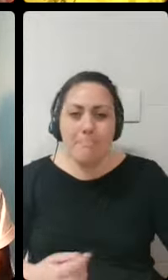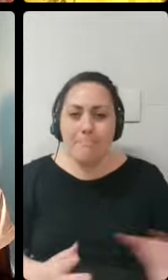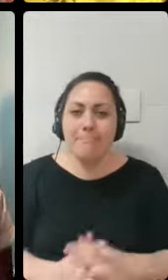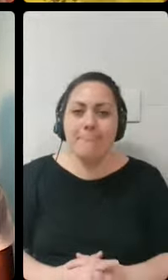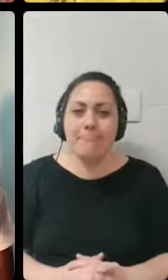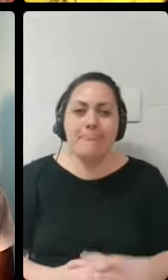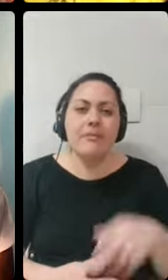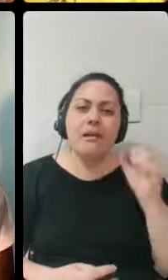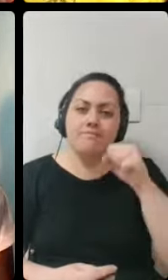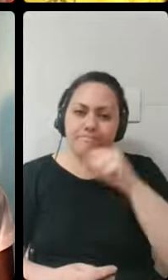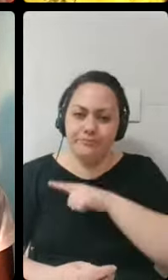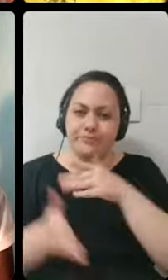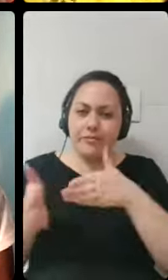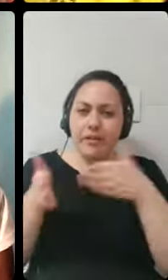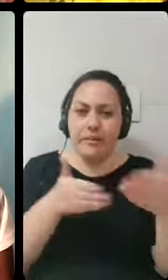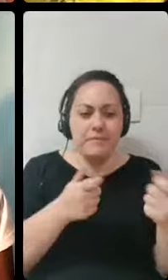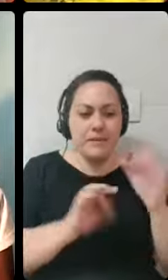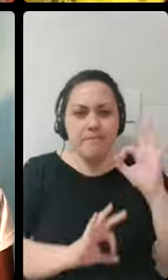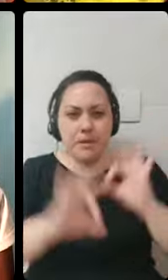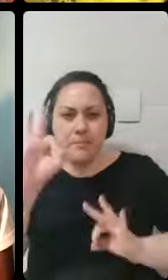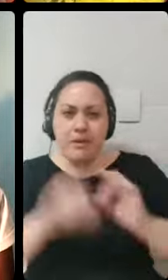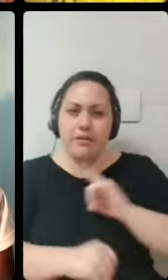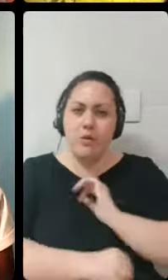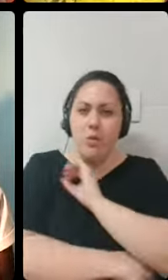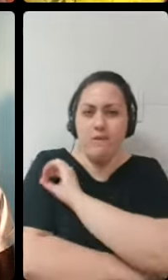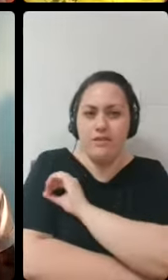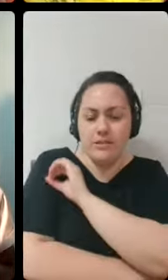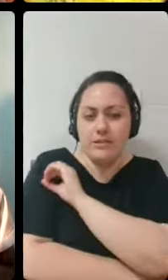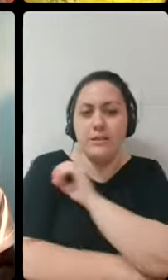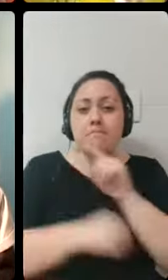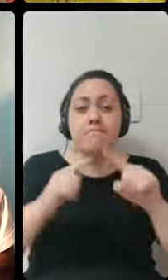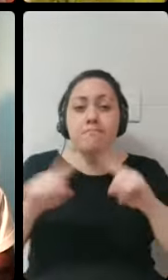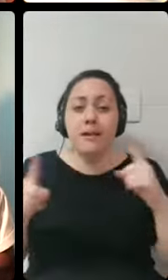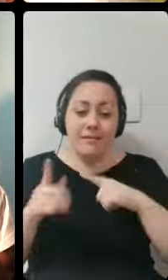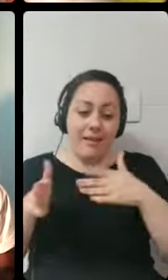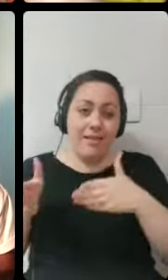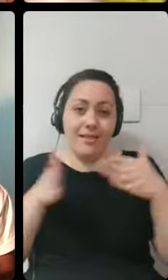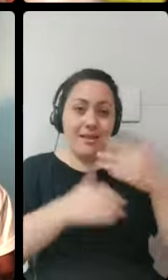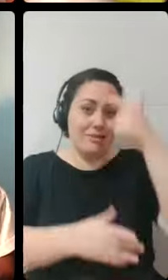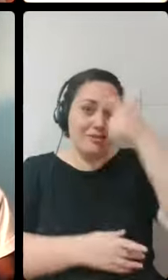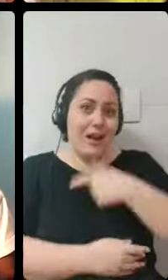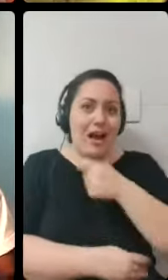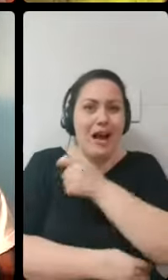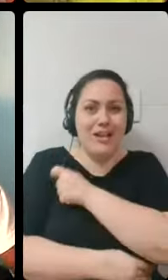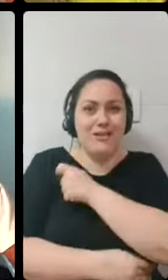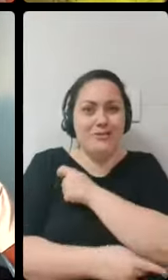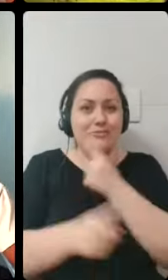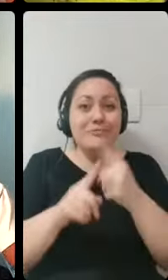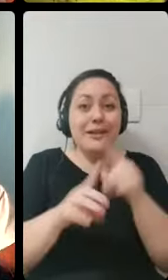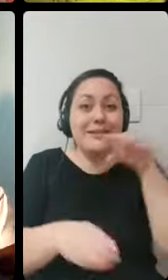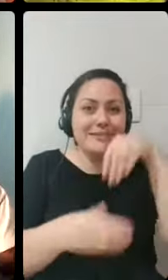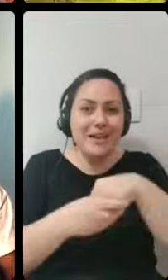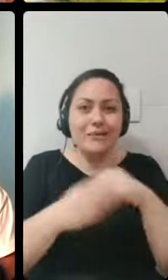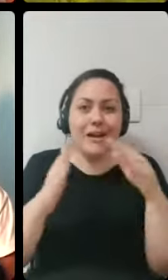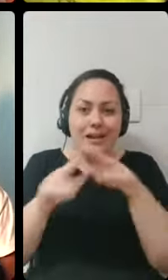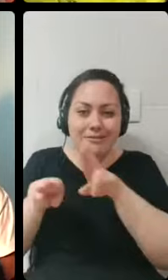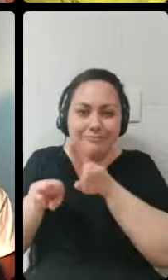preparação, de oficina, mas também tem o lado que a gente vive como estudantes estando num alojamento.